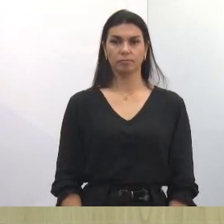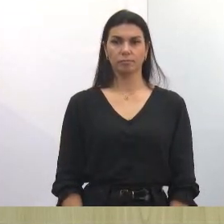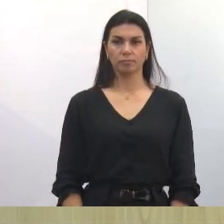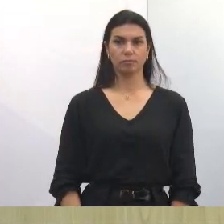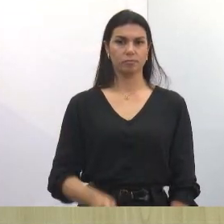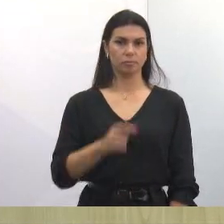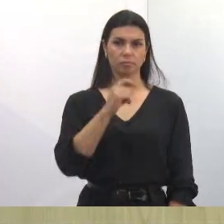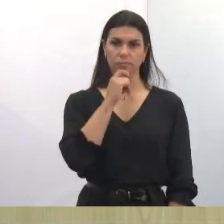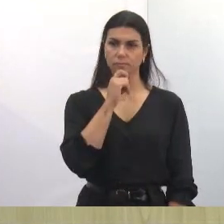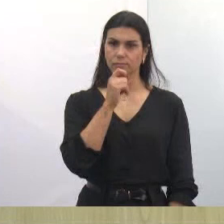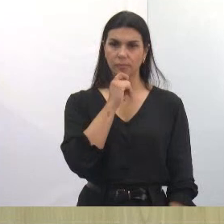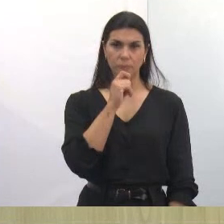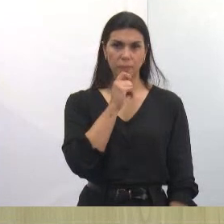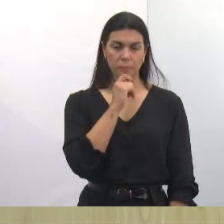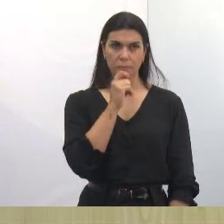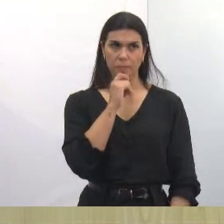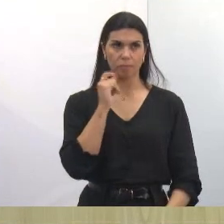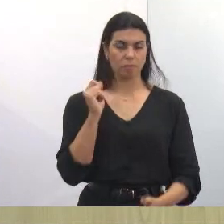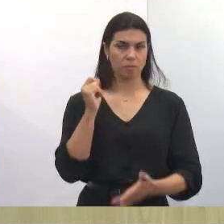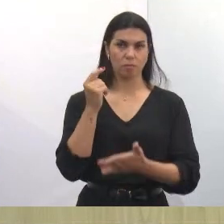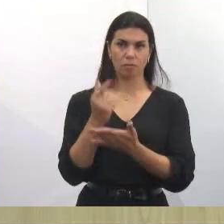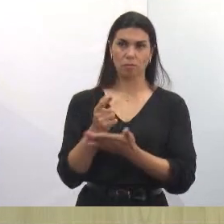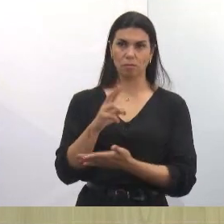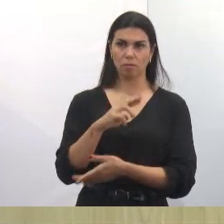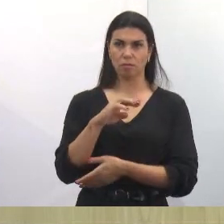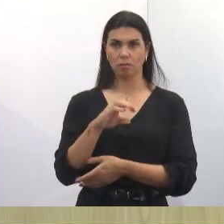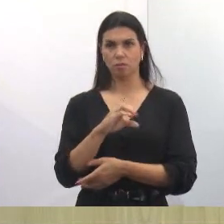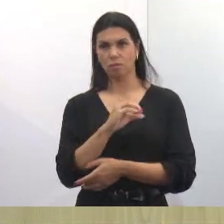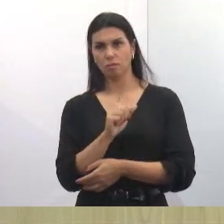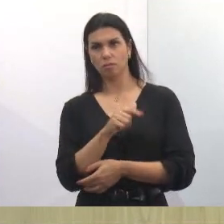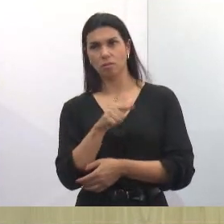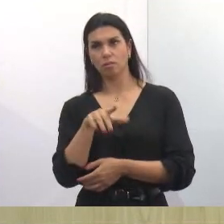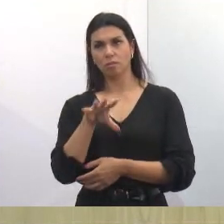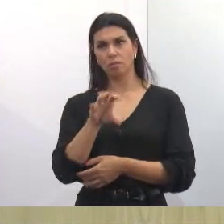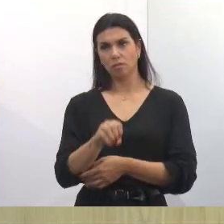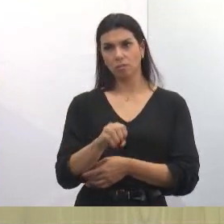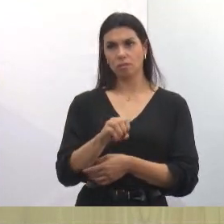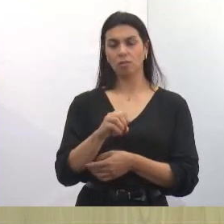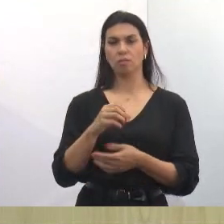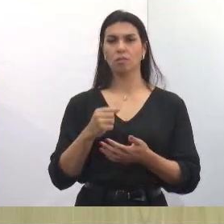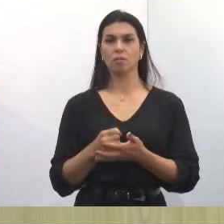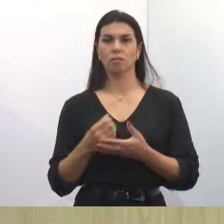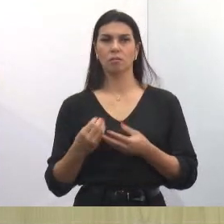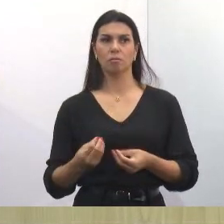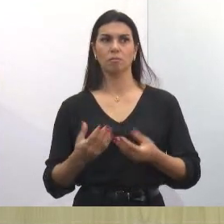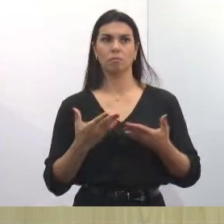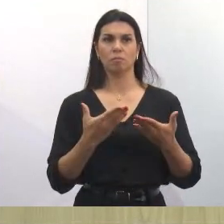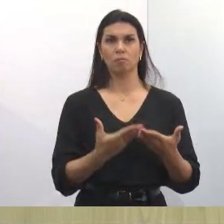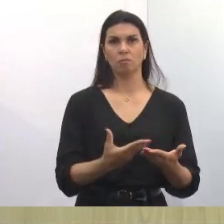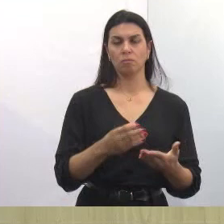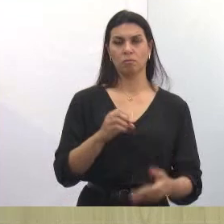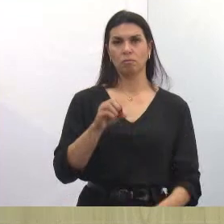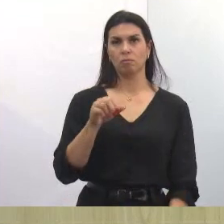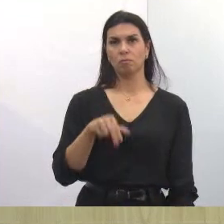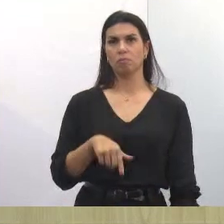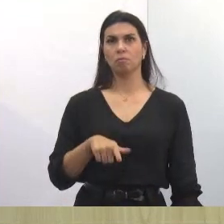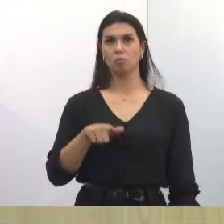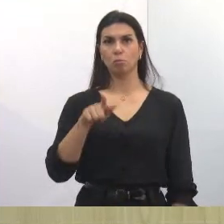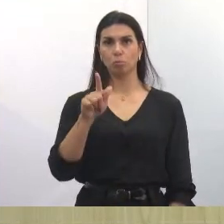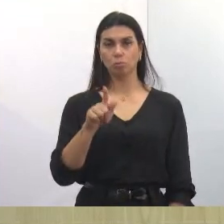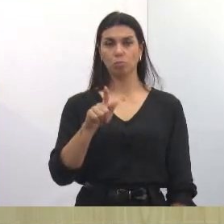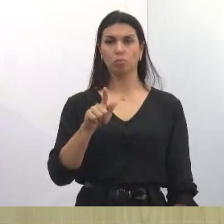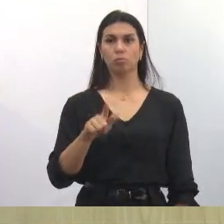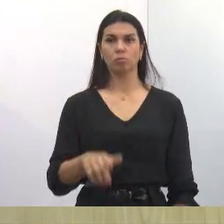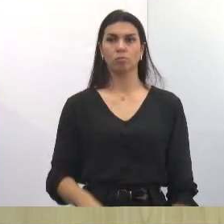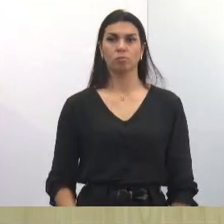ainda não foram adquiridas rações para entregas trimestrais às ONGs, uma vez que as